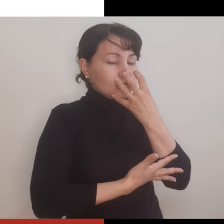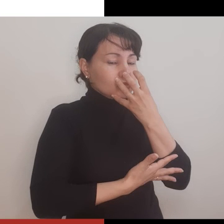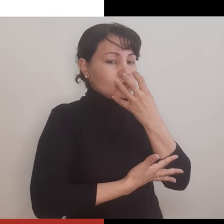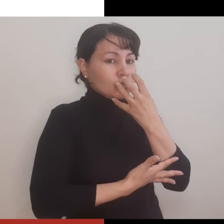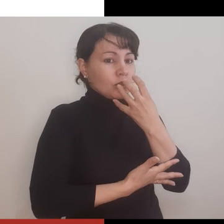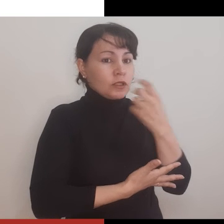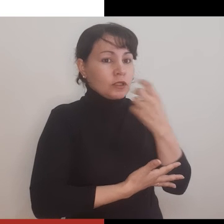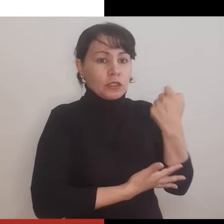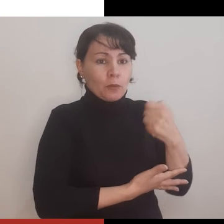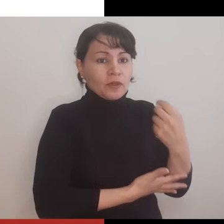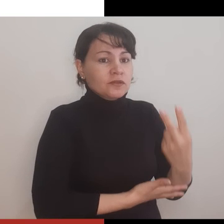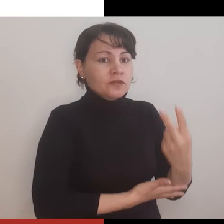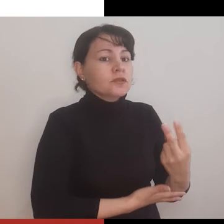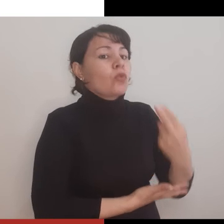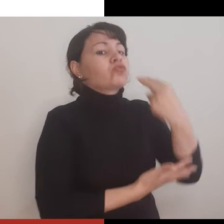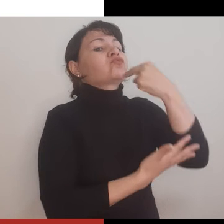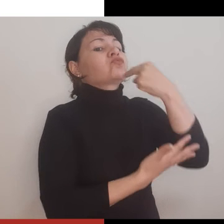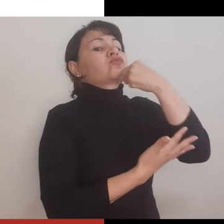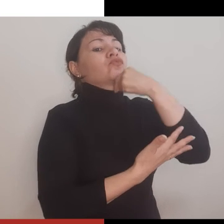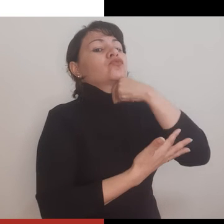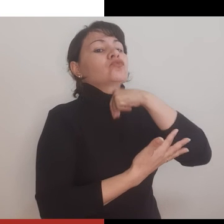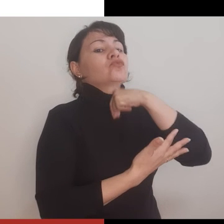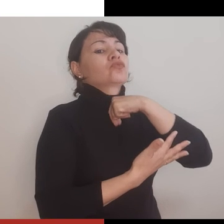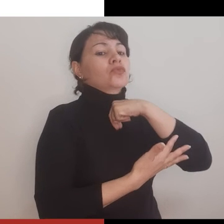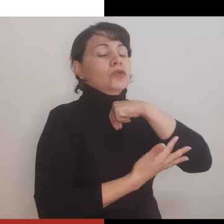exemplo, são